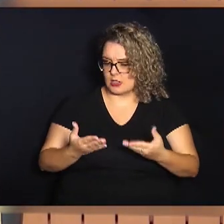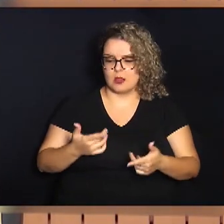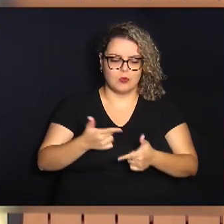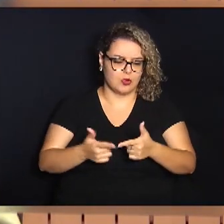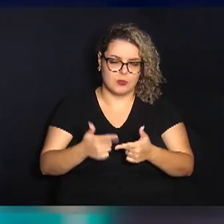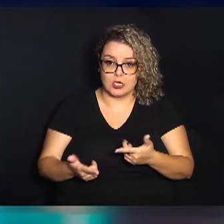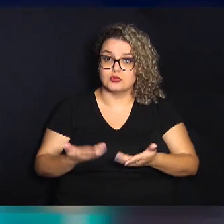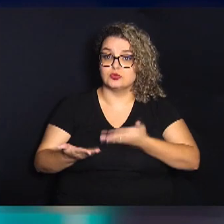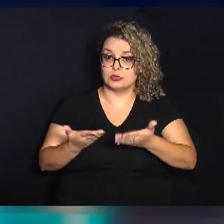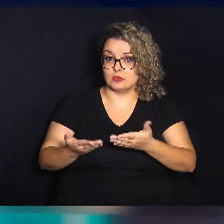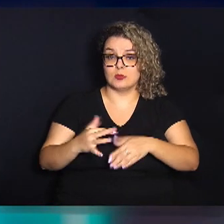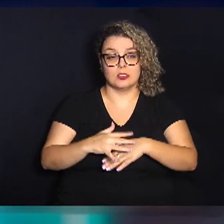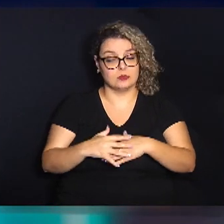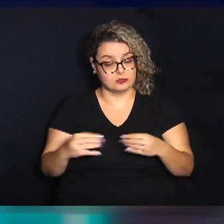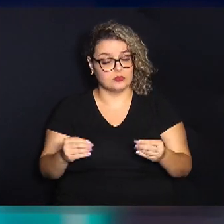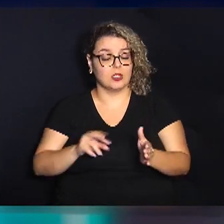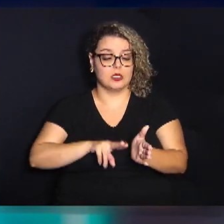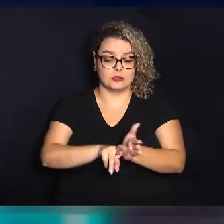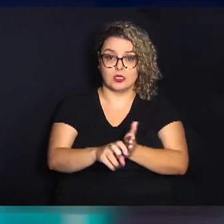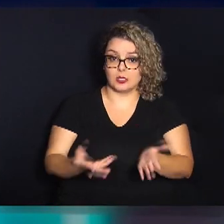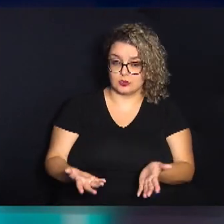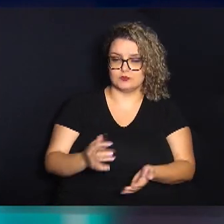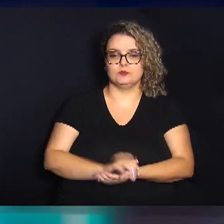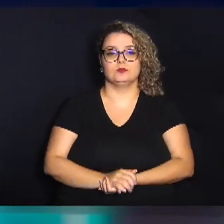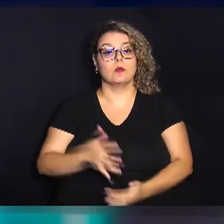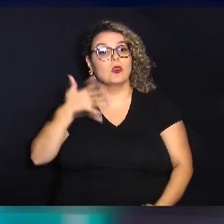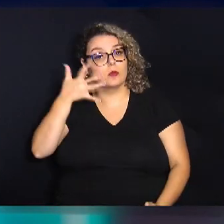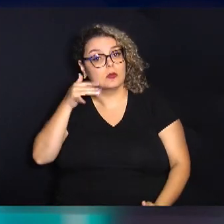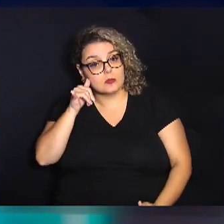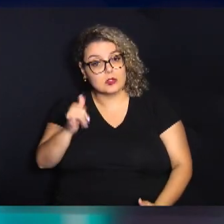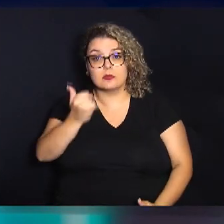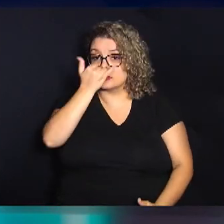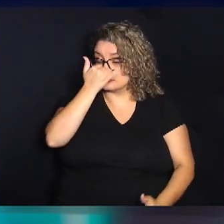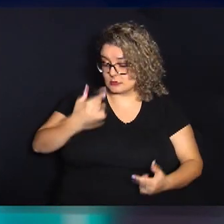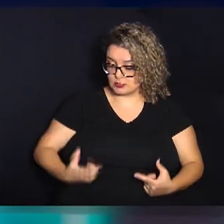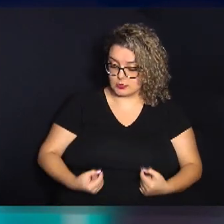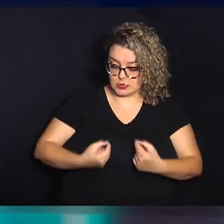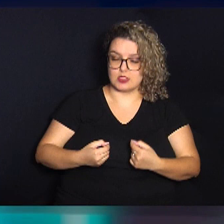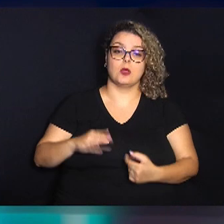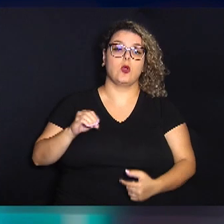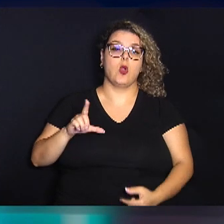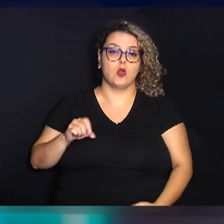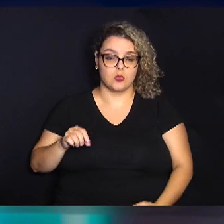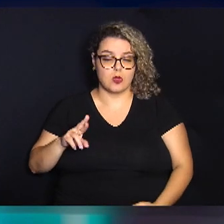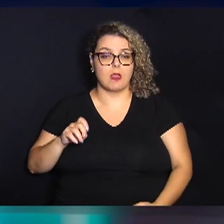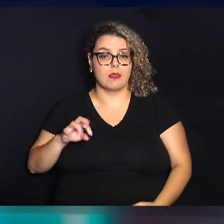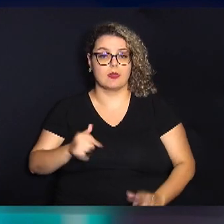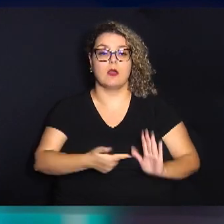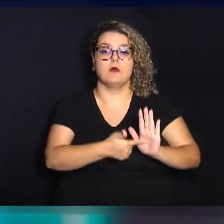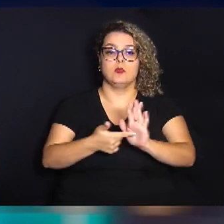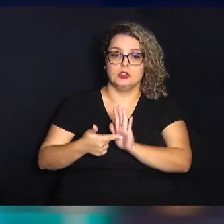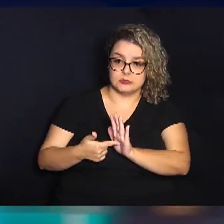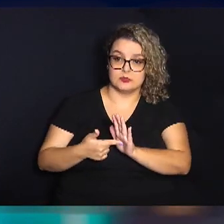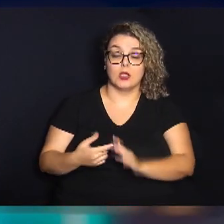tratamento e no diagnóstico. Uma palestra sobre prevenção de câncer coloretal foi apresentada ao público, mostrando a importância